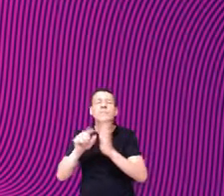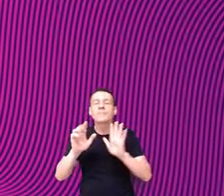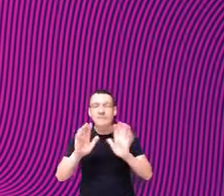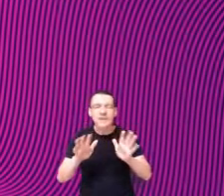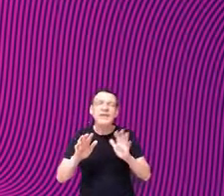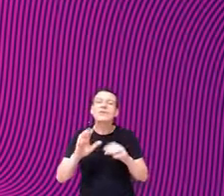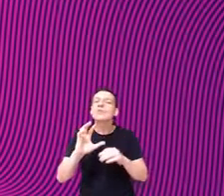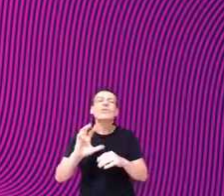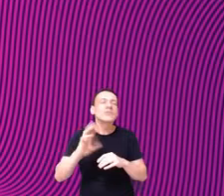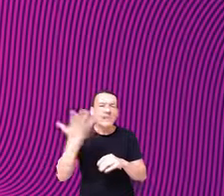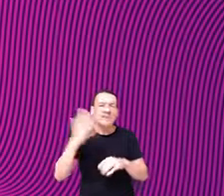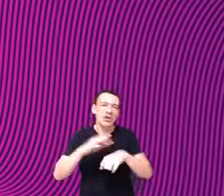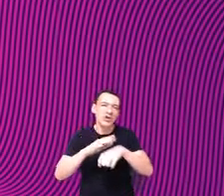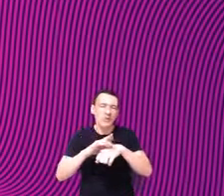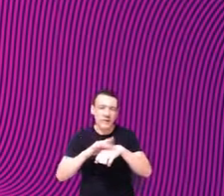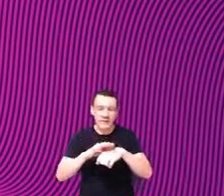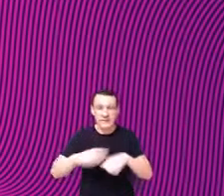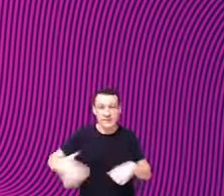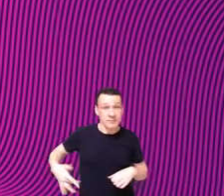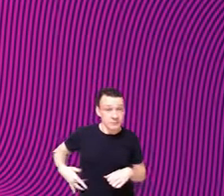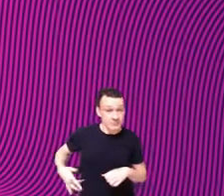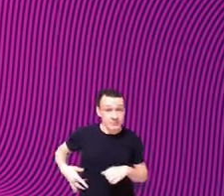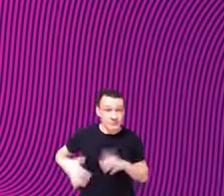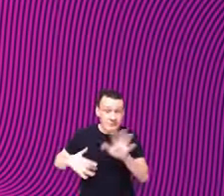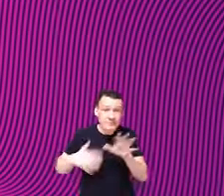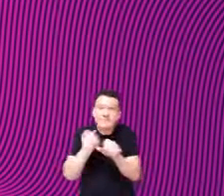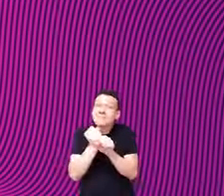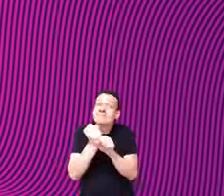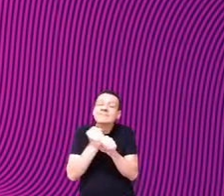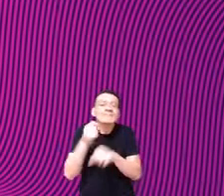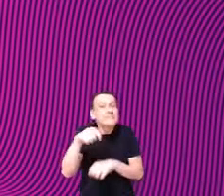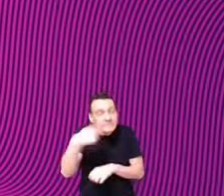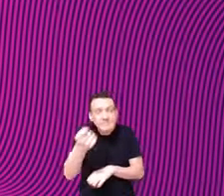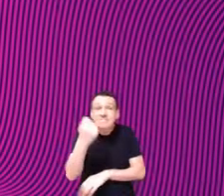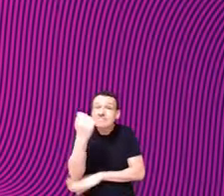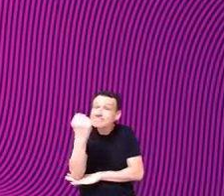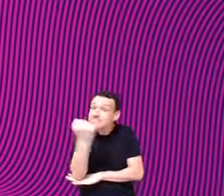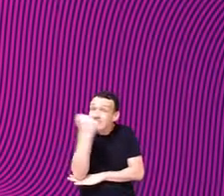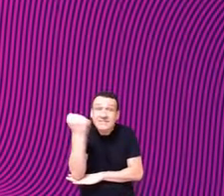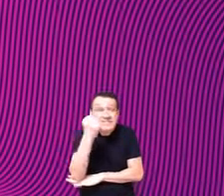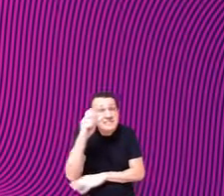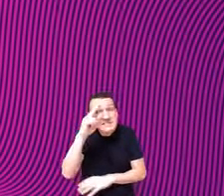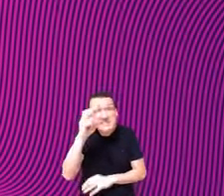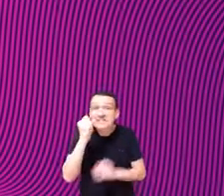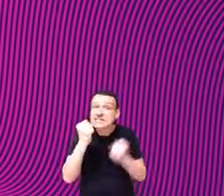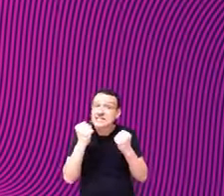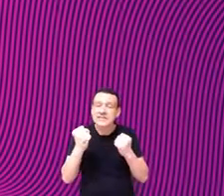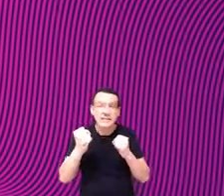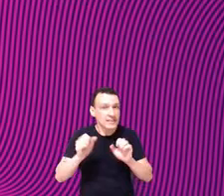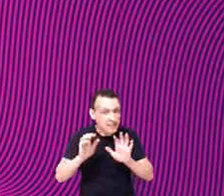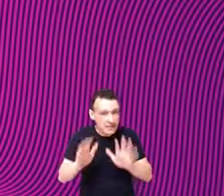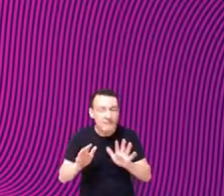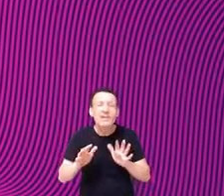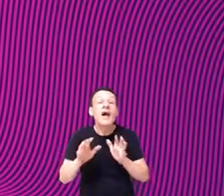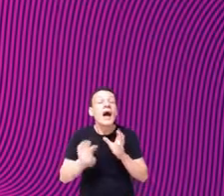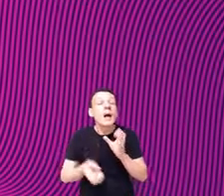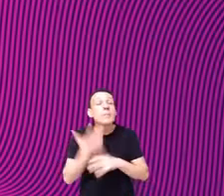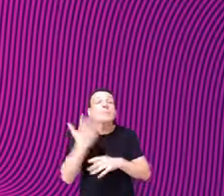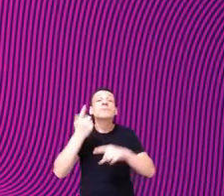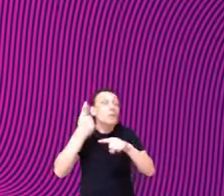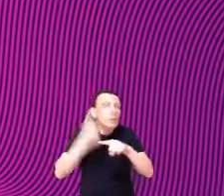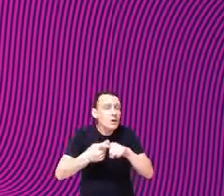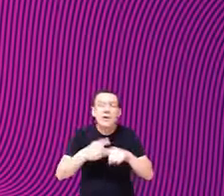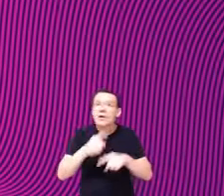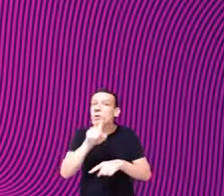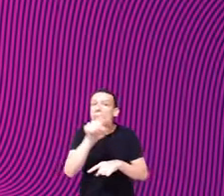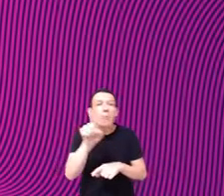em crianças, terminal, estou falando de doença renal crônica em diálise, a principal causa é desconhecida.